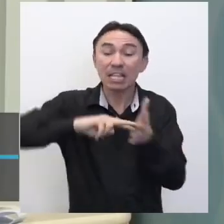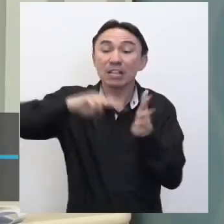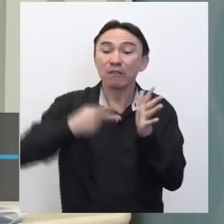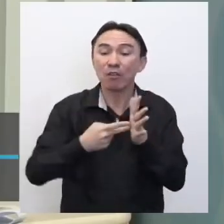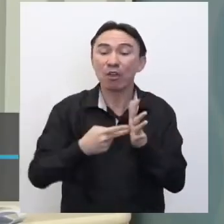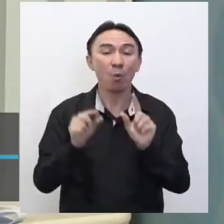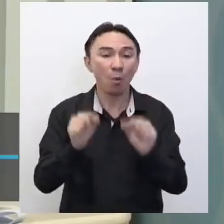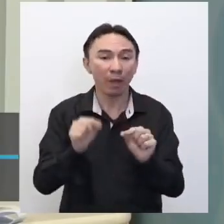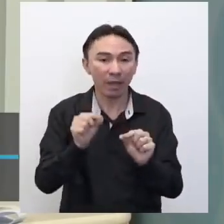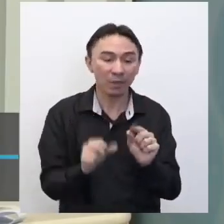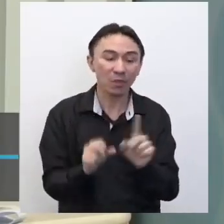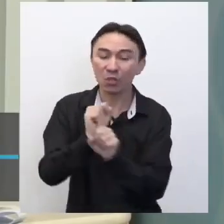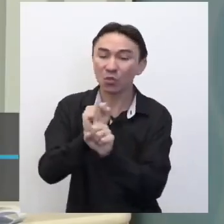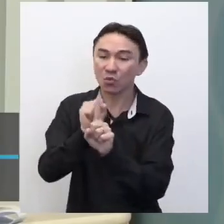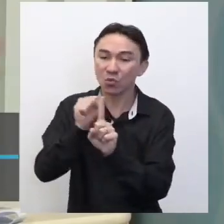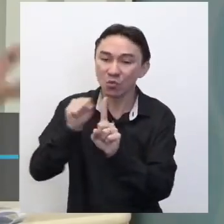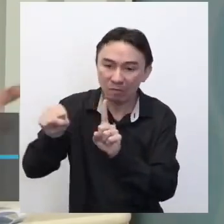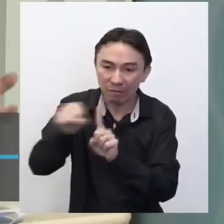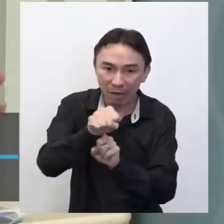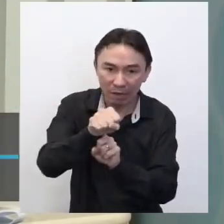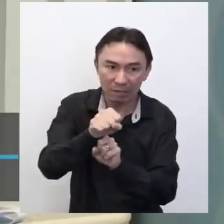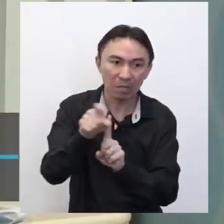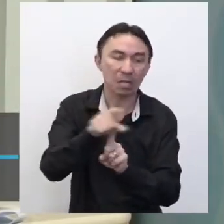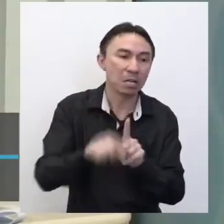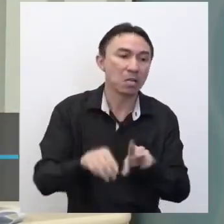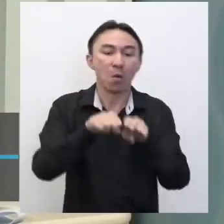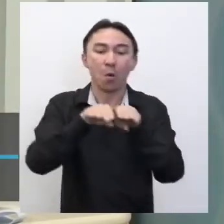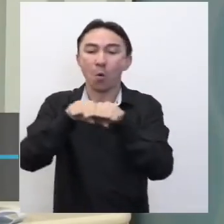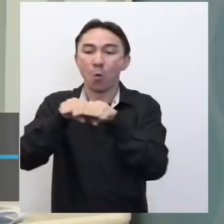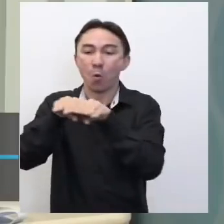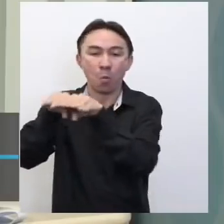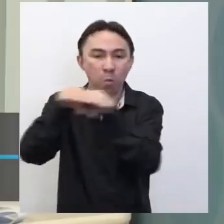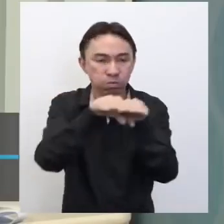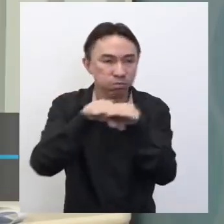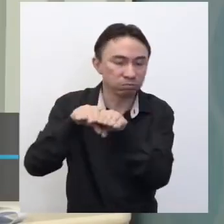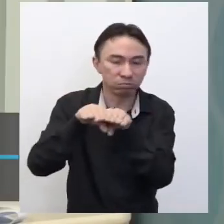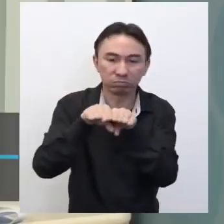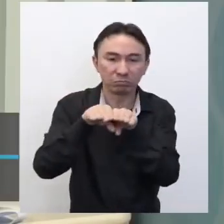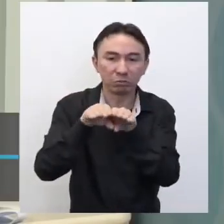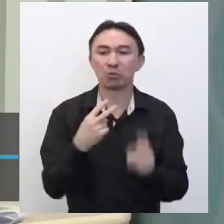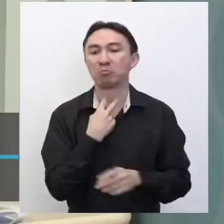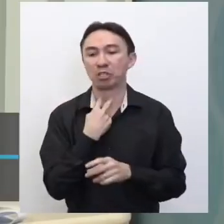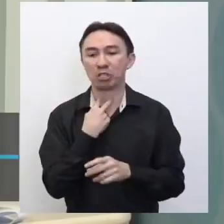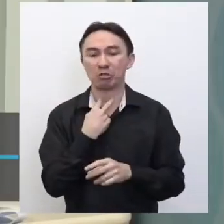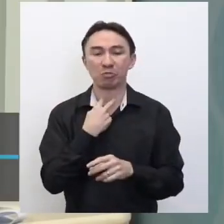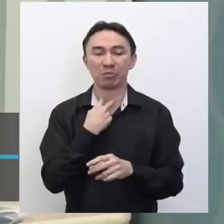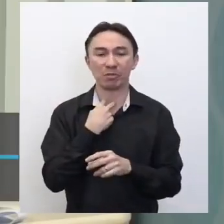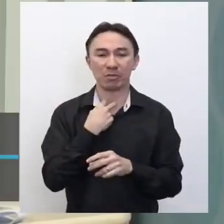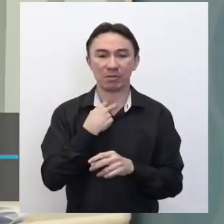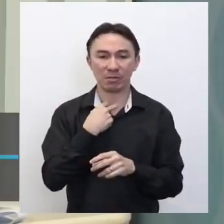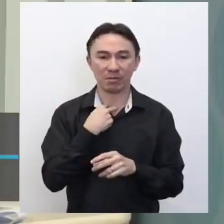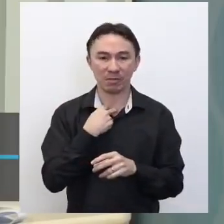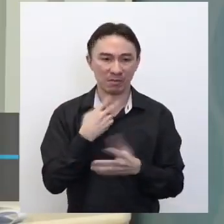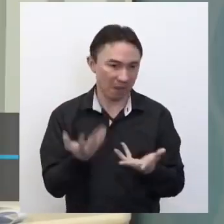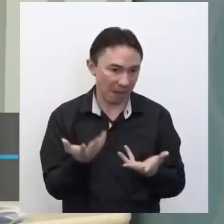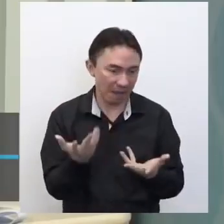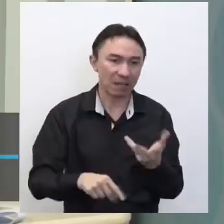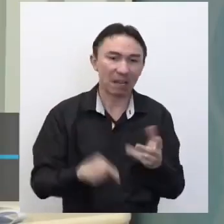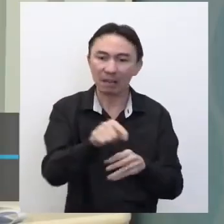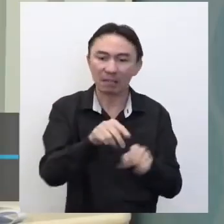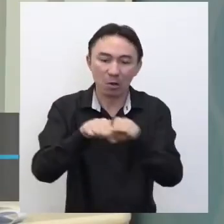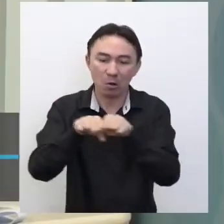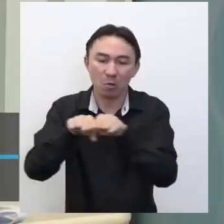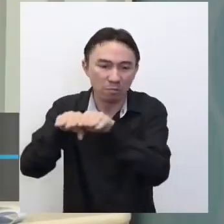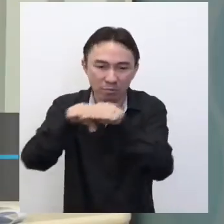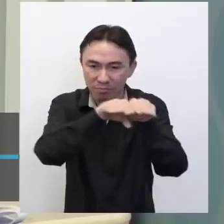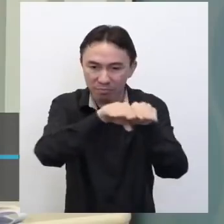podem ocupar posições iguais, eles não podem ser todos a mesma coisa e desempenhar os mesmos